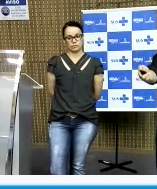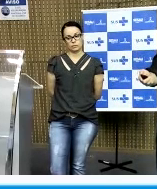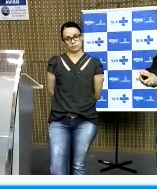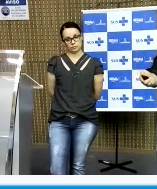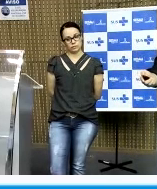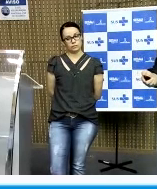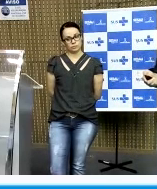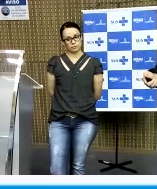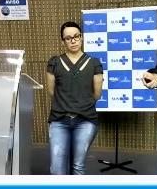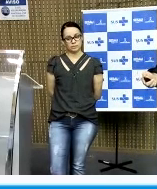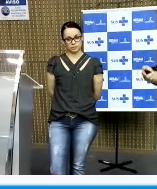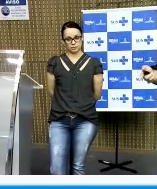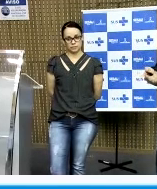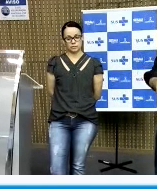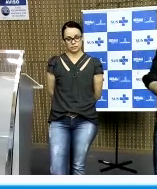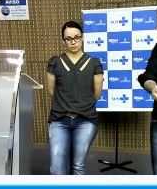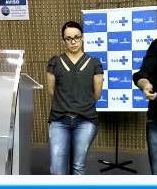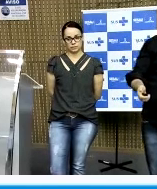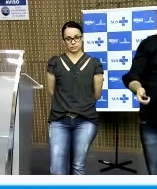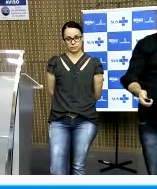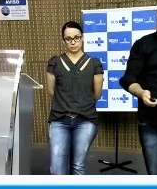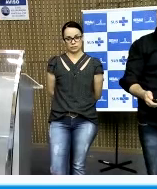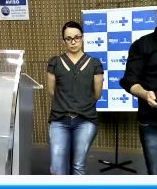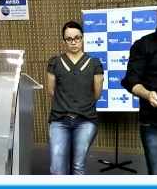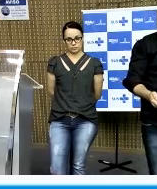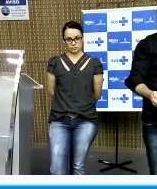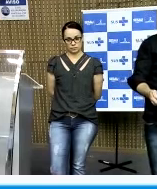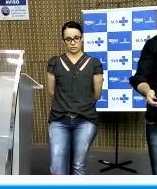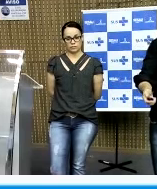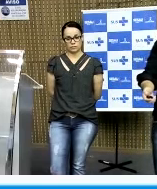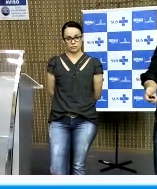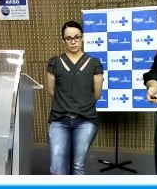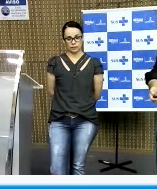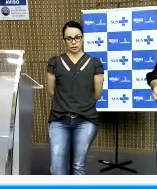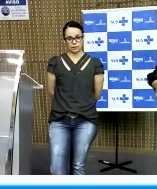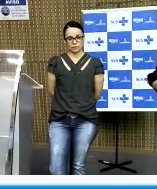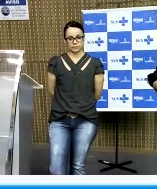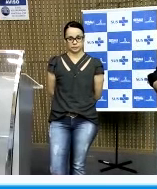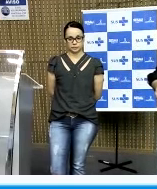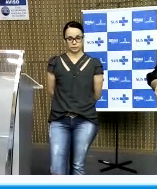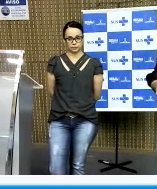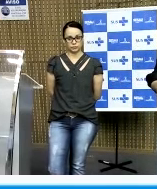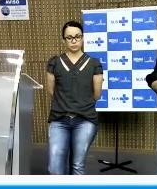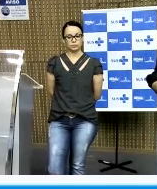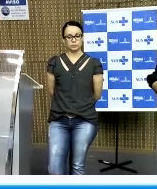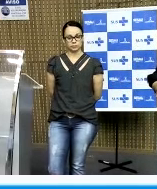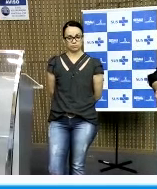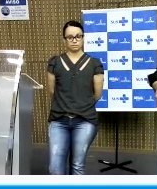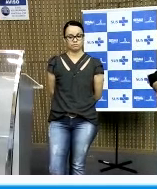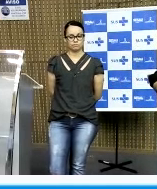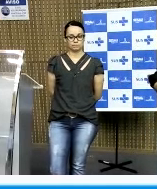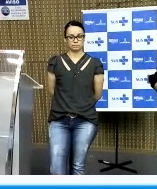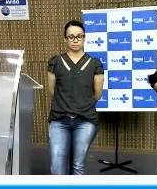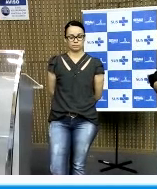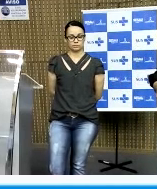2020, já tem elevação com a retomada gradativa em 2021 para 22%. A consulta de puerpério também tem que ser melhorada, da